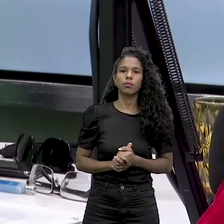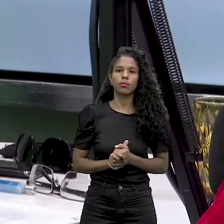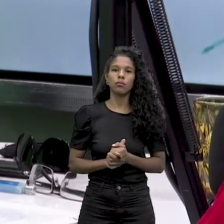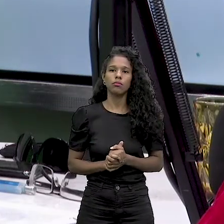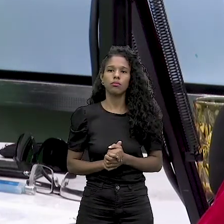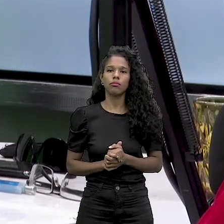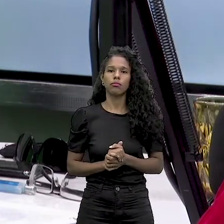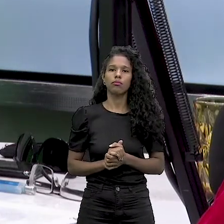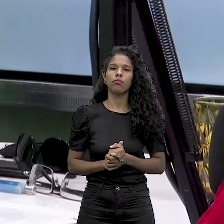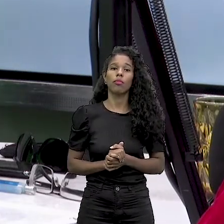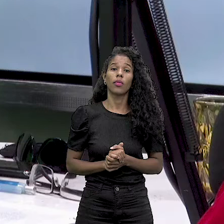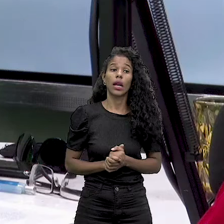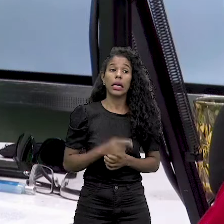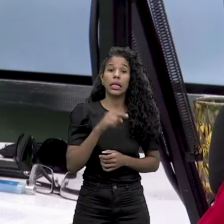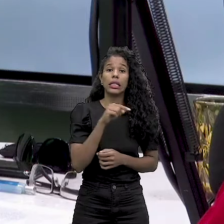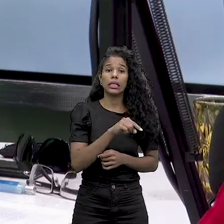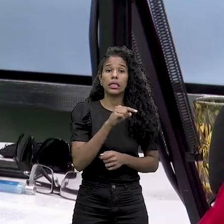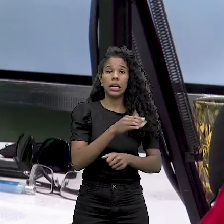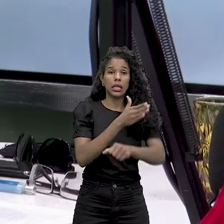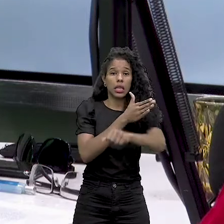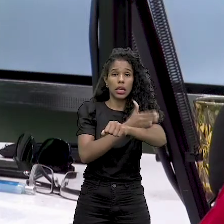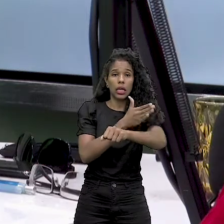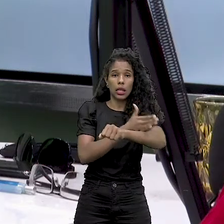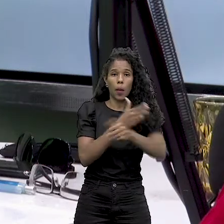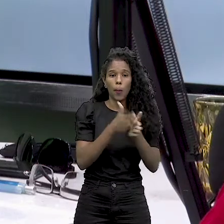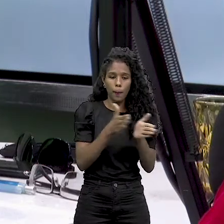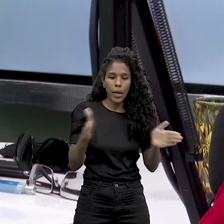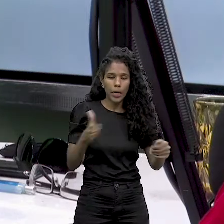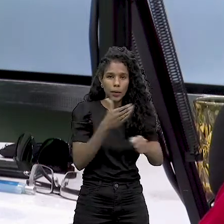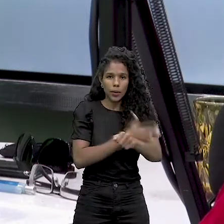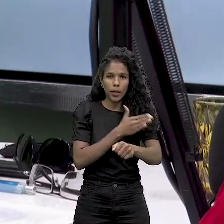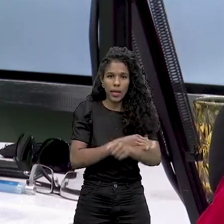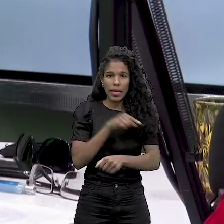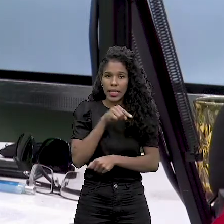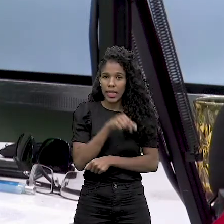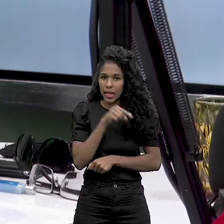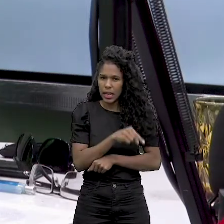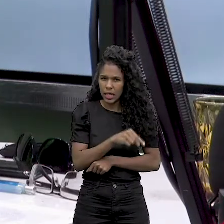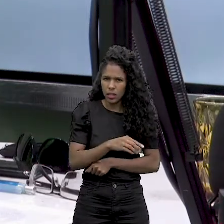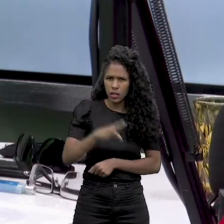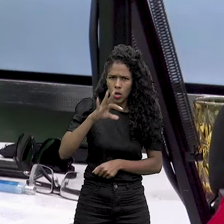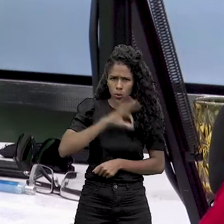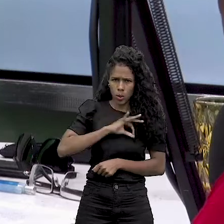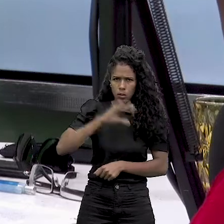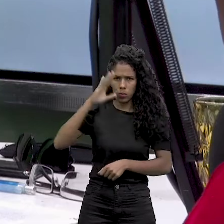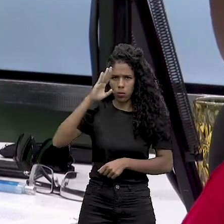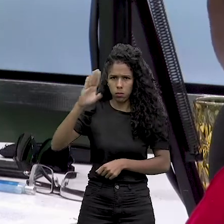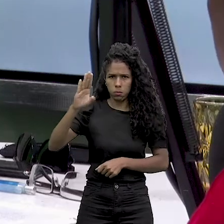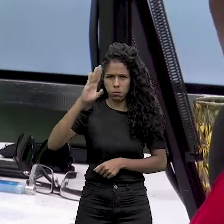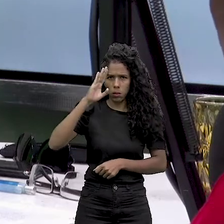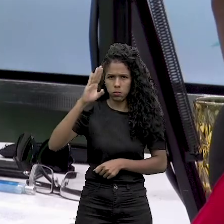Lá na Idade Média não tinha polícia, não tinha exército. Mas eles tinham aquelas lutas, aquelas guerras, mas era assim,